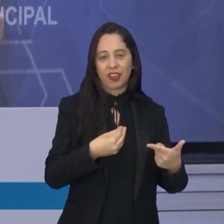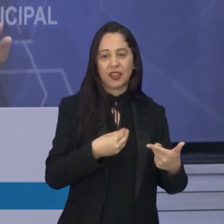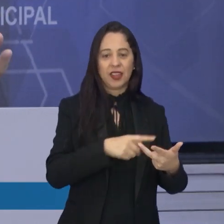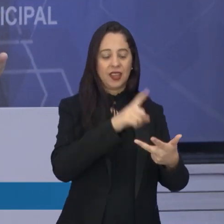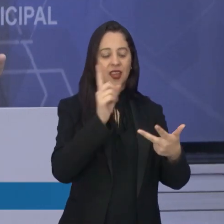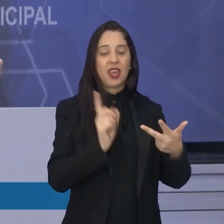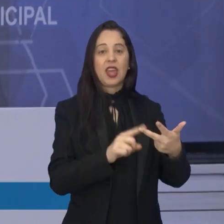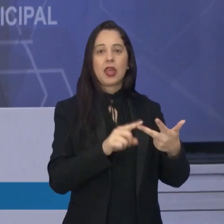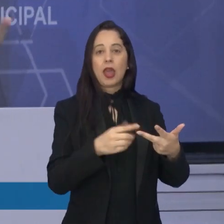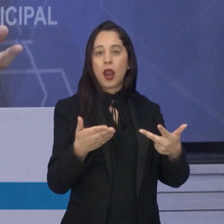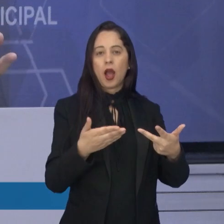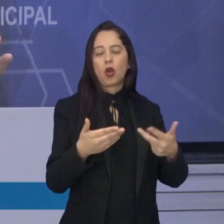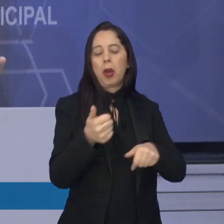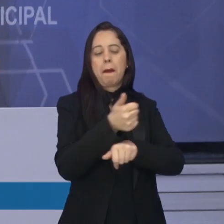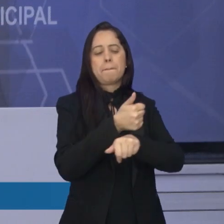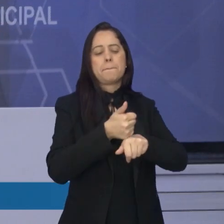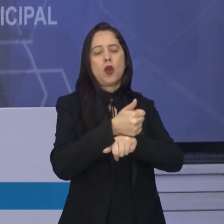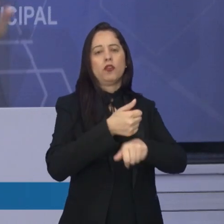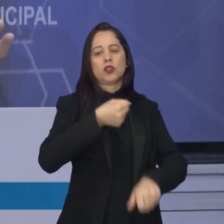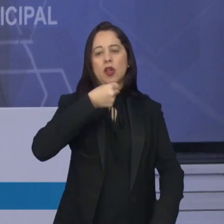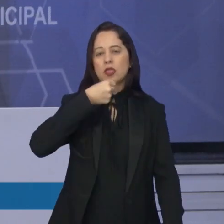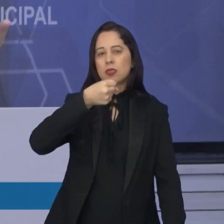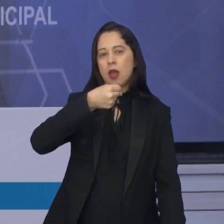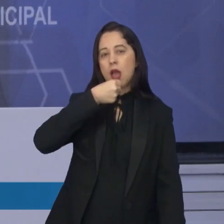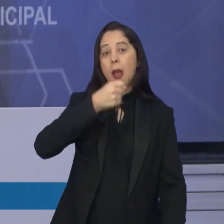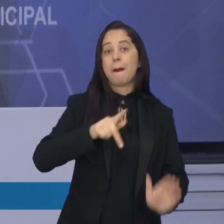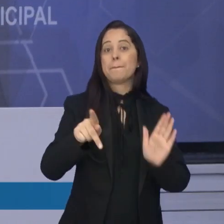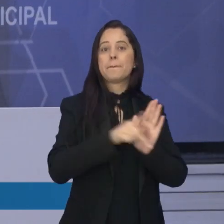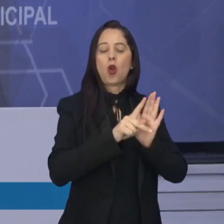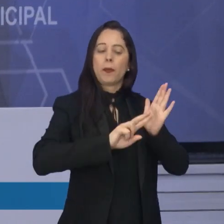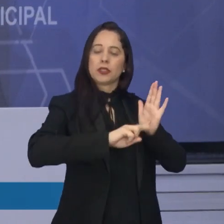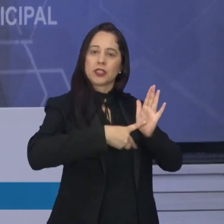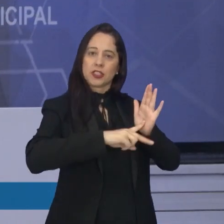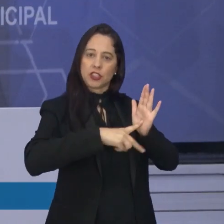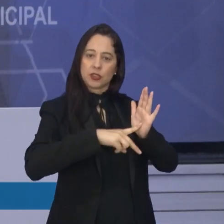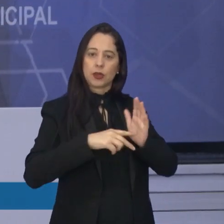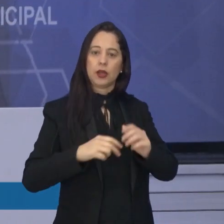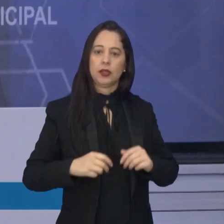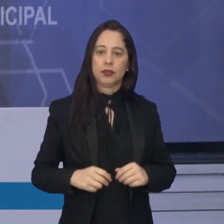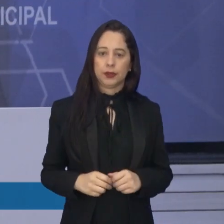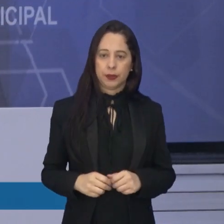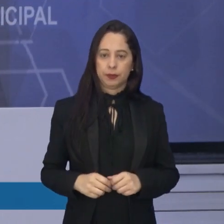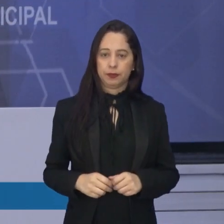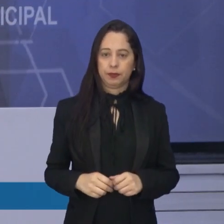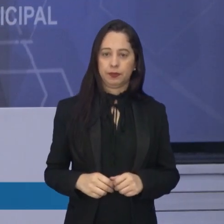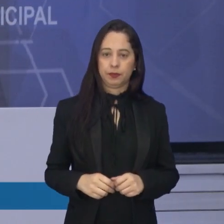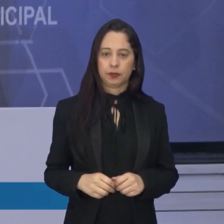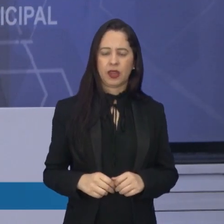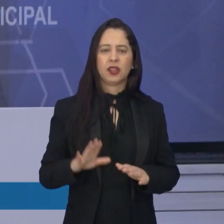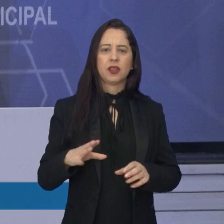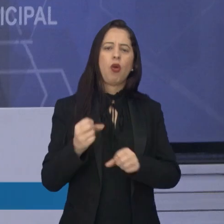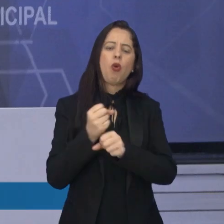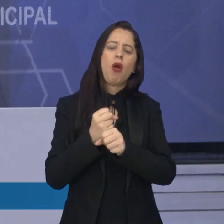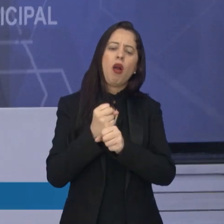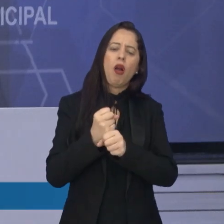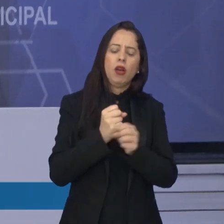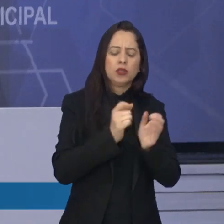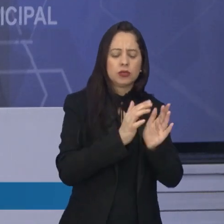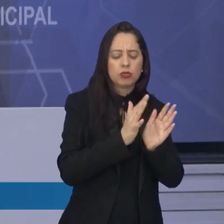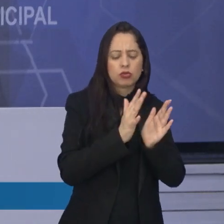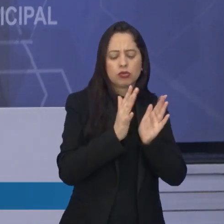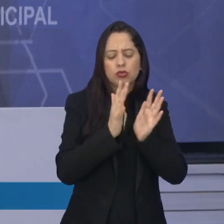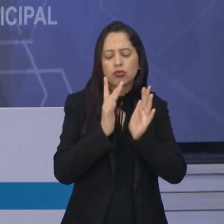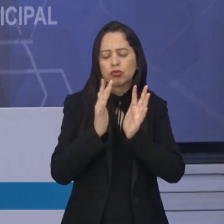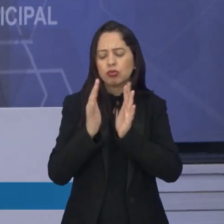uma jornalista profissional do CINCT. Nesses anos que nos separam,